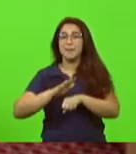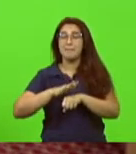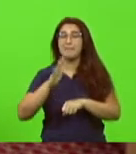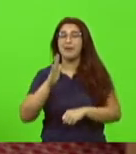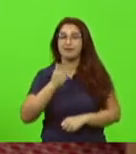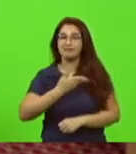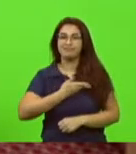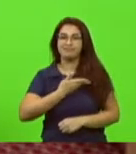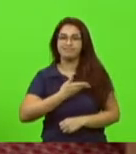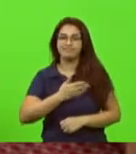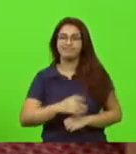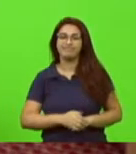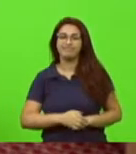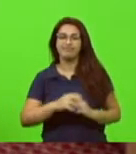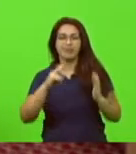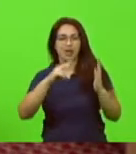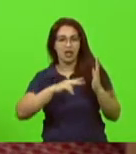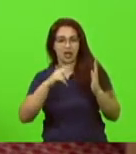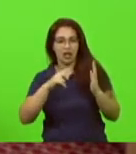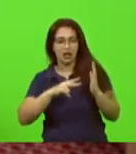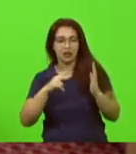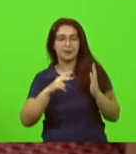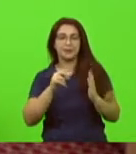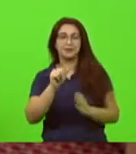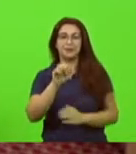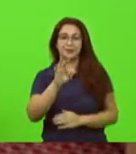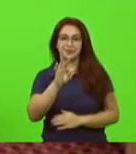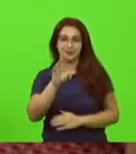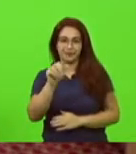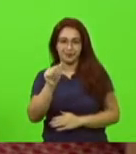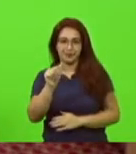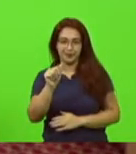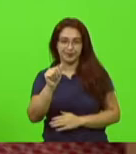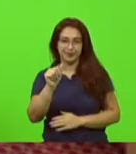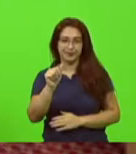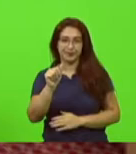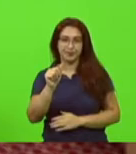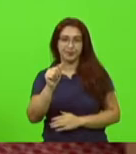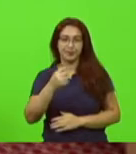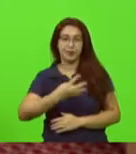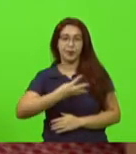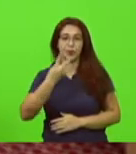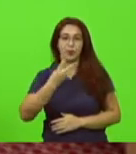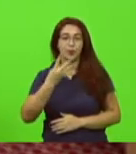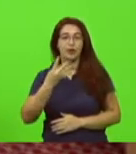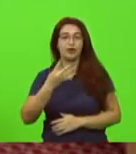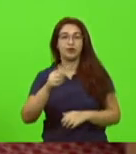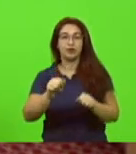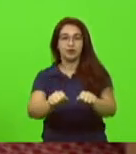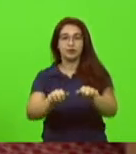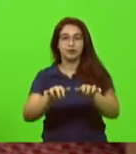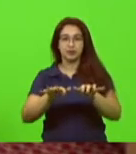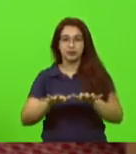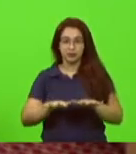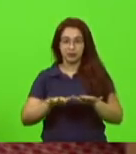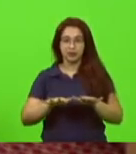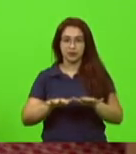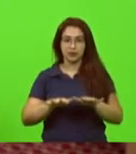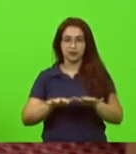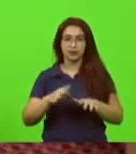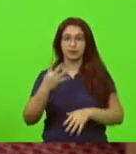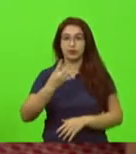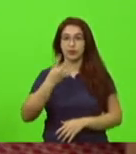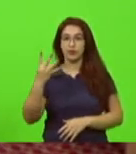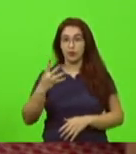muito prazer e honra a leitura da ata da 4ª sessão ordinária, da 4ª sessão